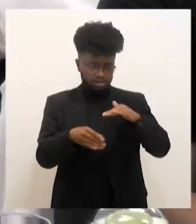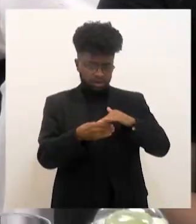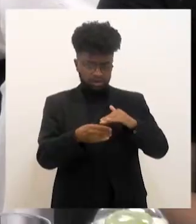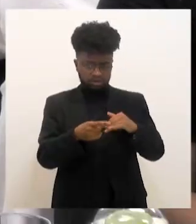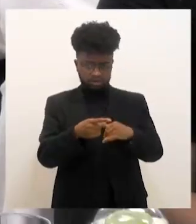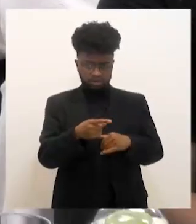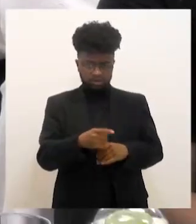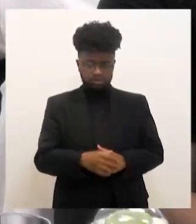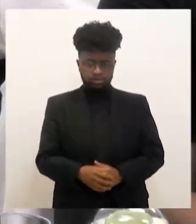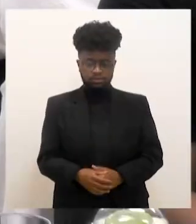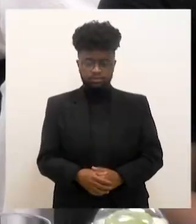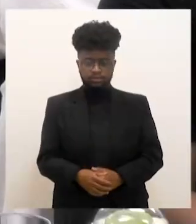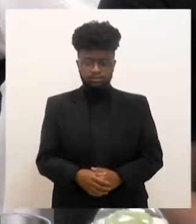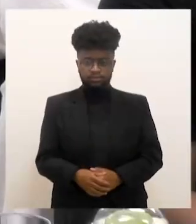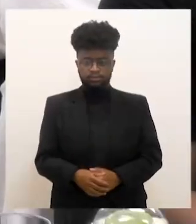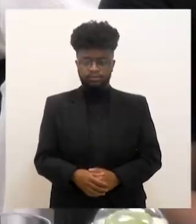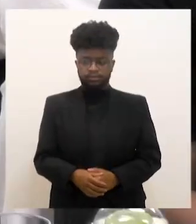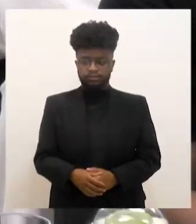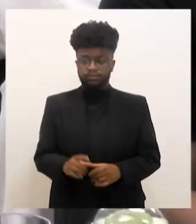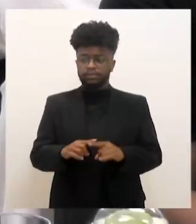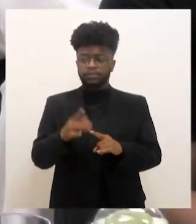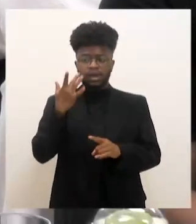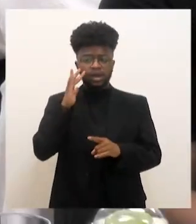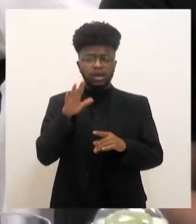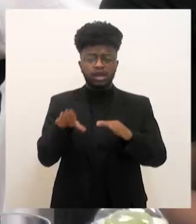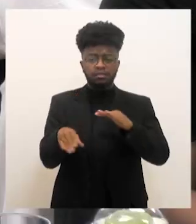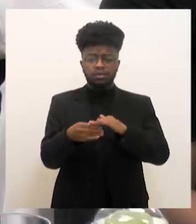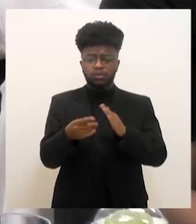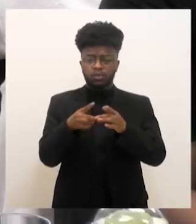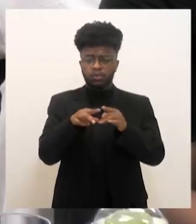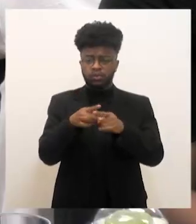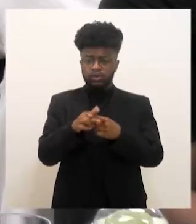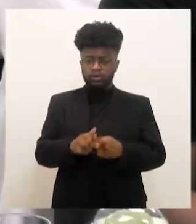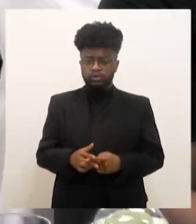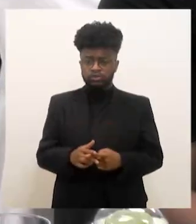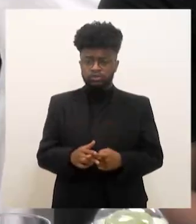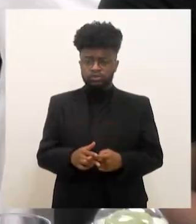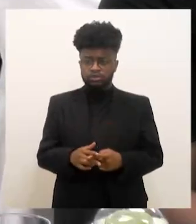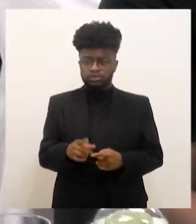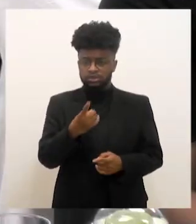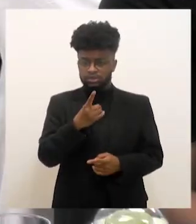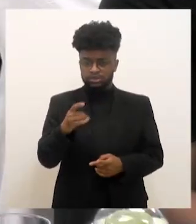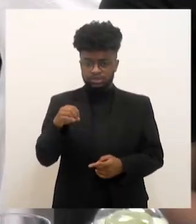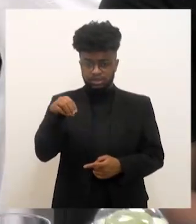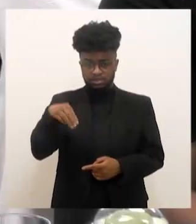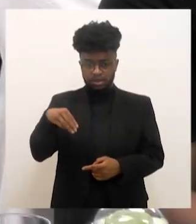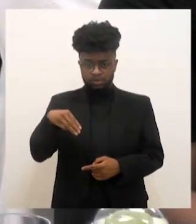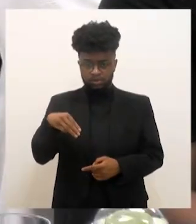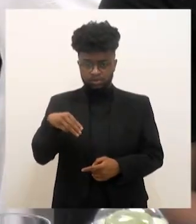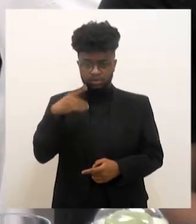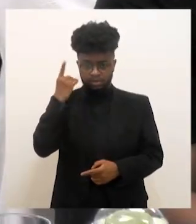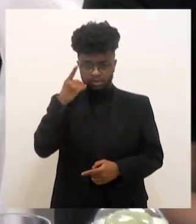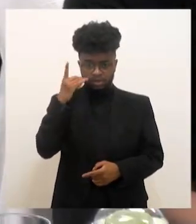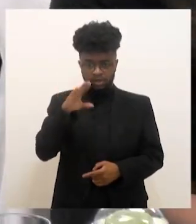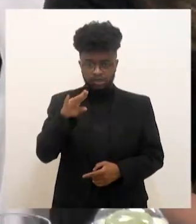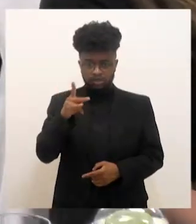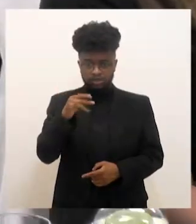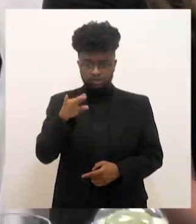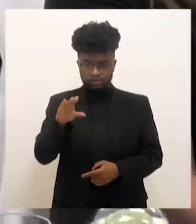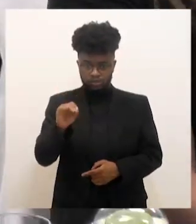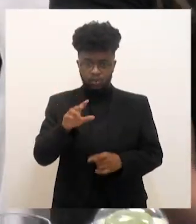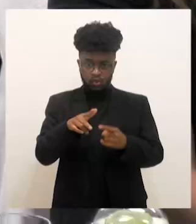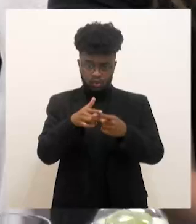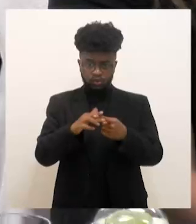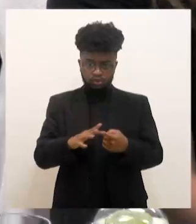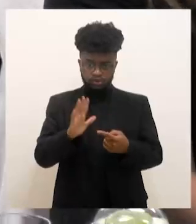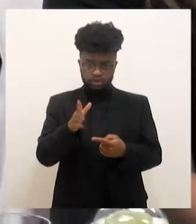Acho que a emenda corrige isso, deputado Luiz Paulo. 100 metros. o deputado Chico Machado já corrigiu